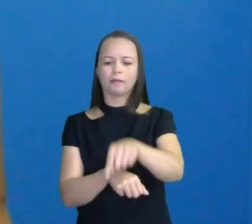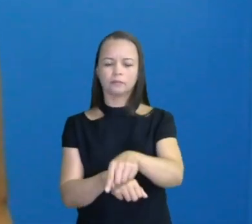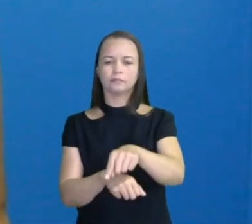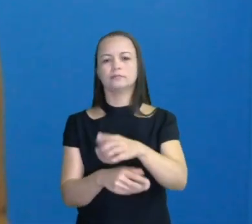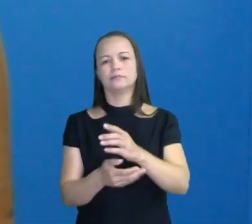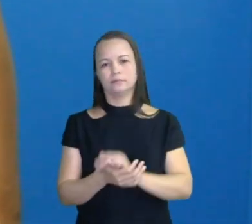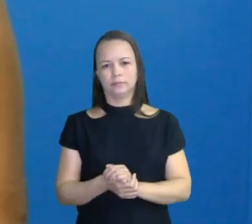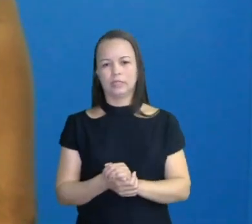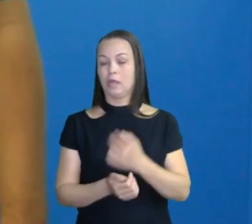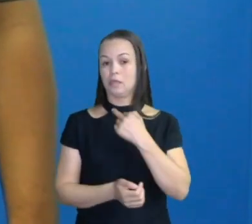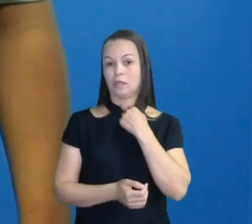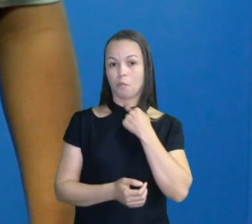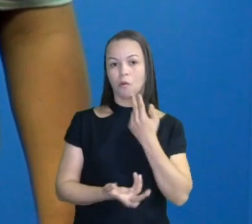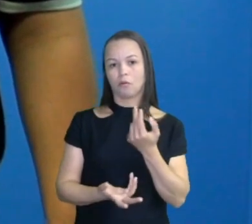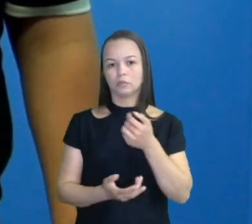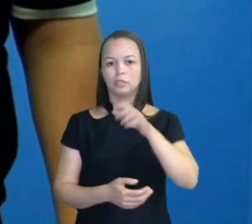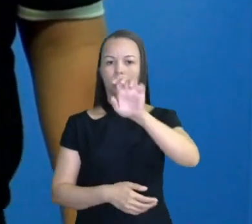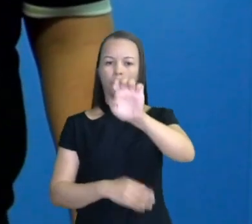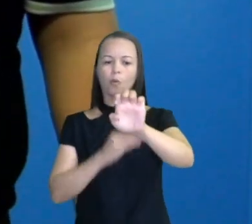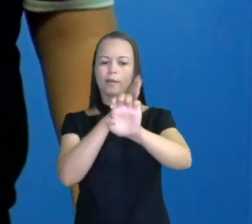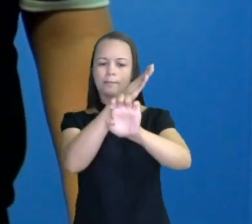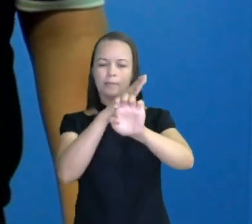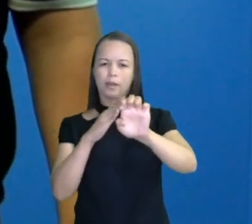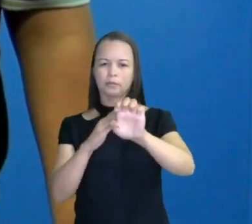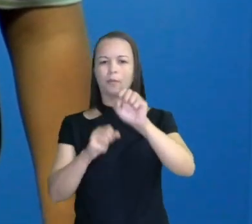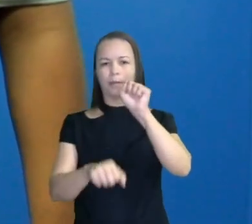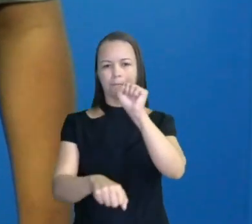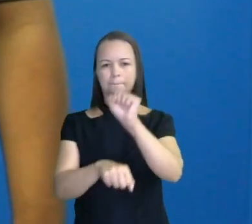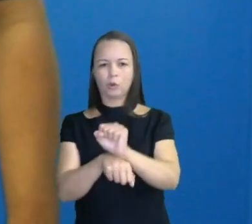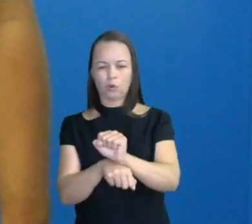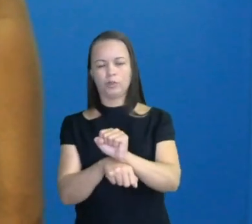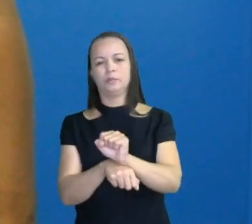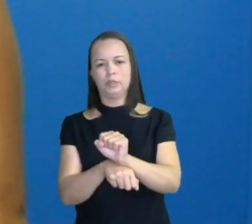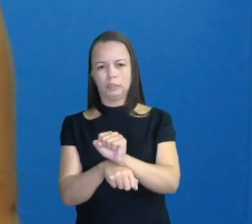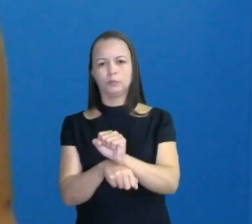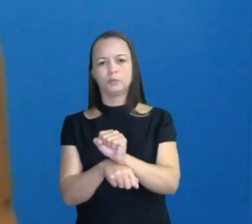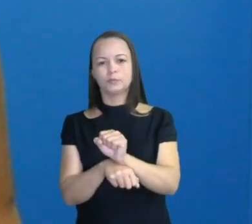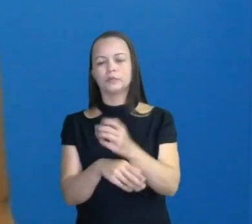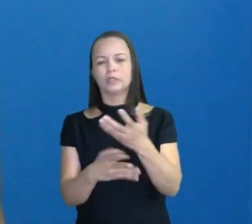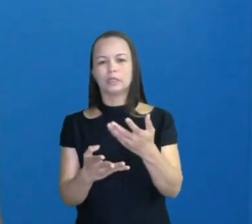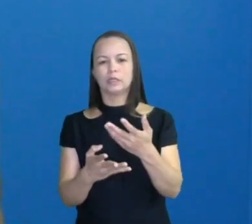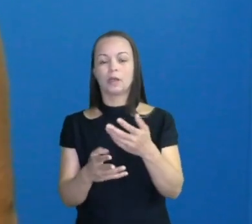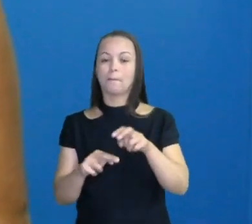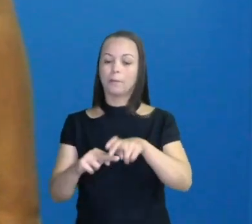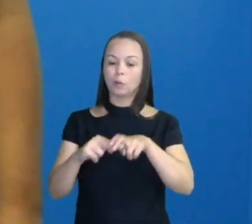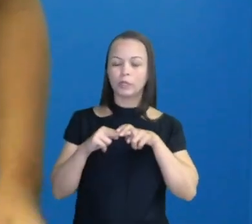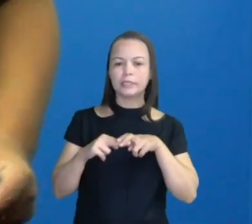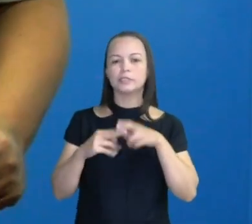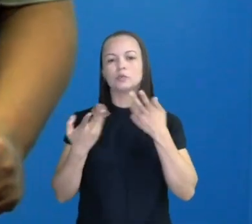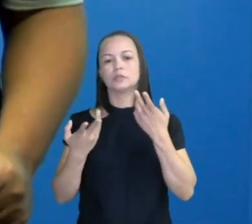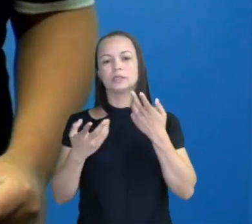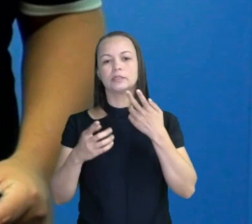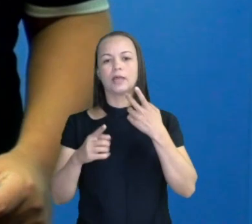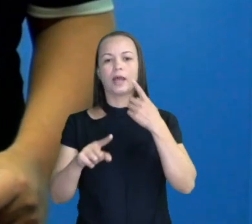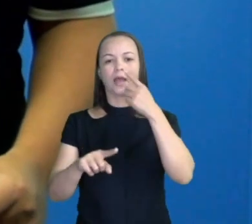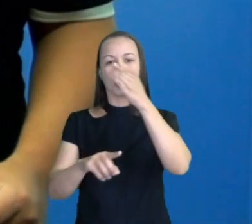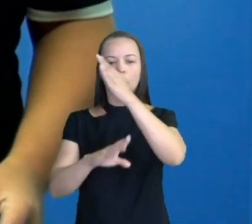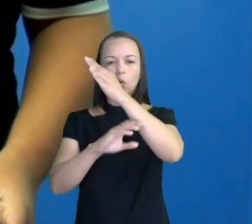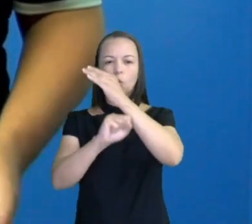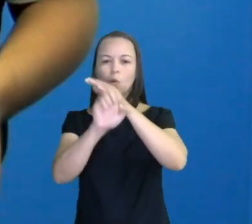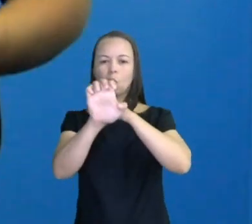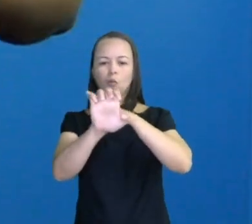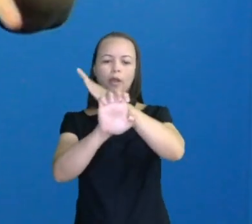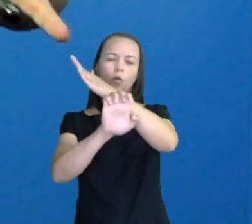certo? Não pode estacionar, entendeu? Por isso que está cortado aí em vermelho. Se não tivesse